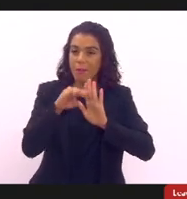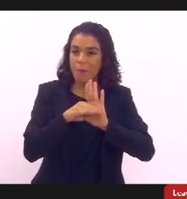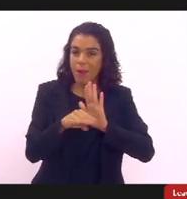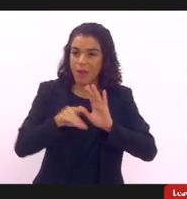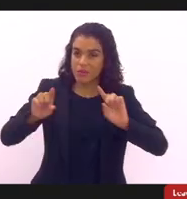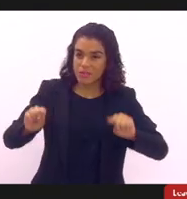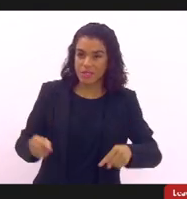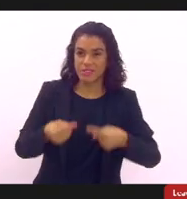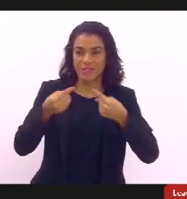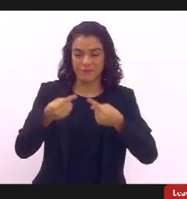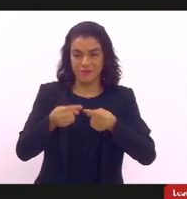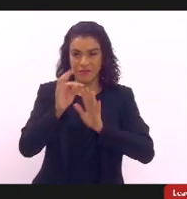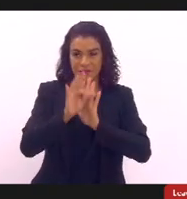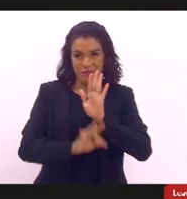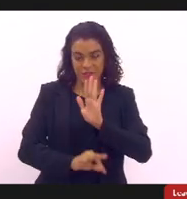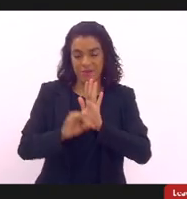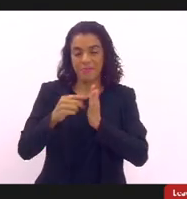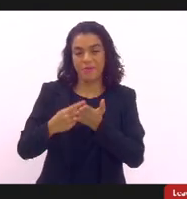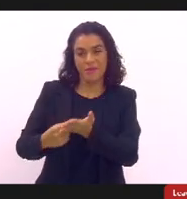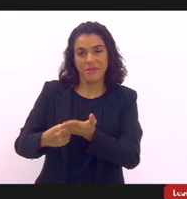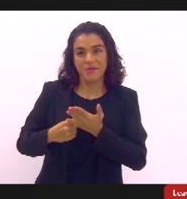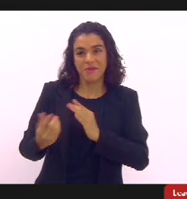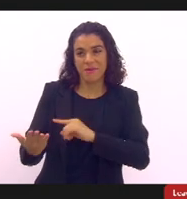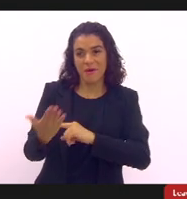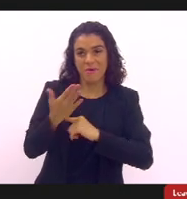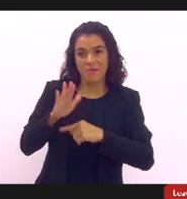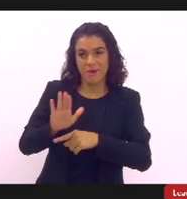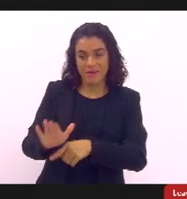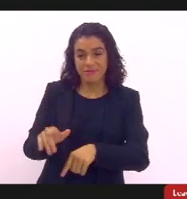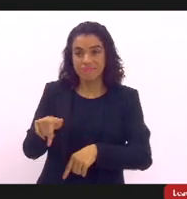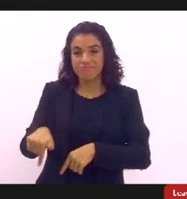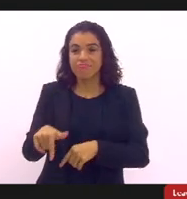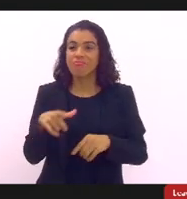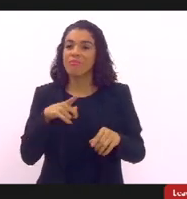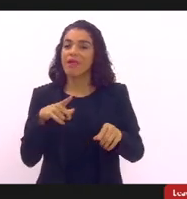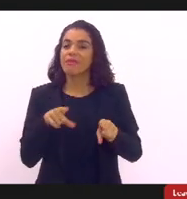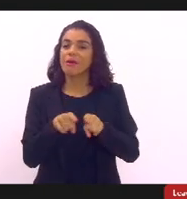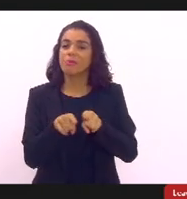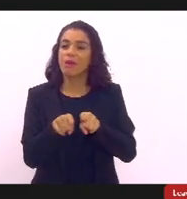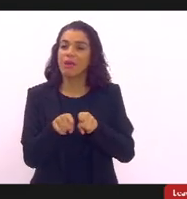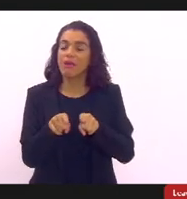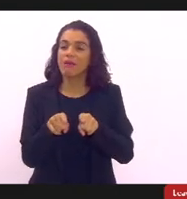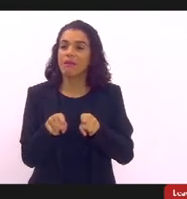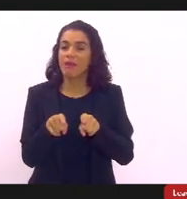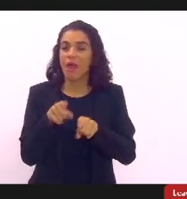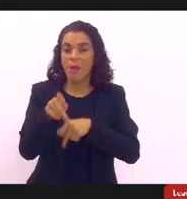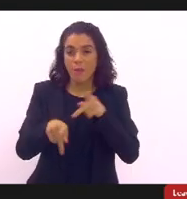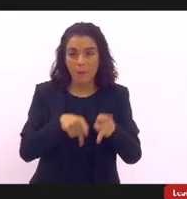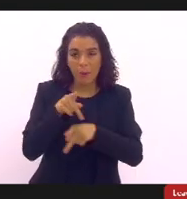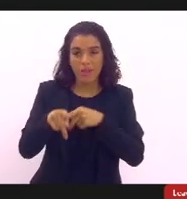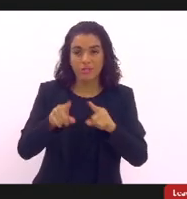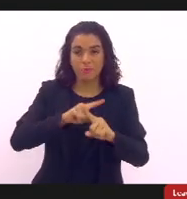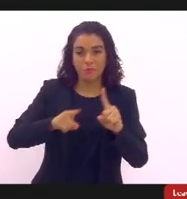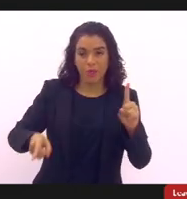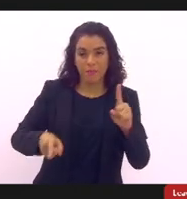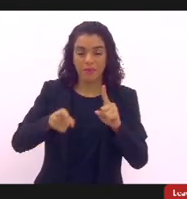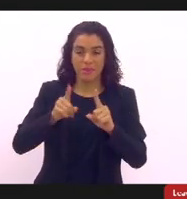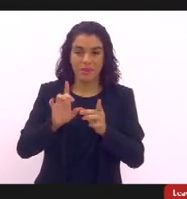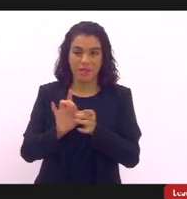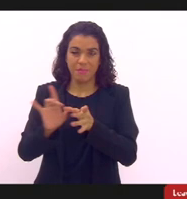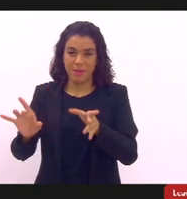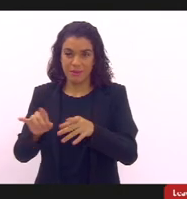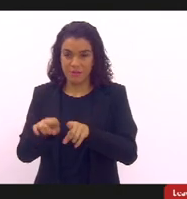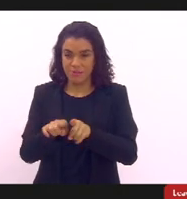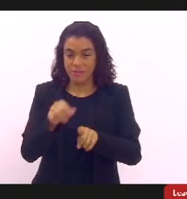coloca isso aqui, são ações macro, mas que também contemplam a população privada de liberdade. Quando a gente estabelece linha